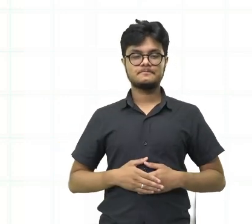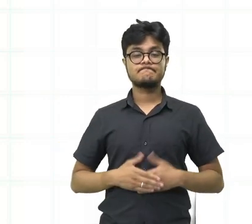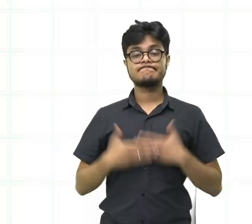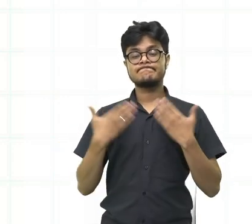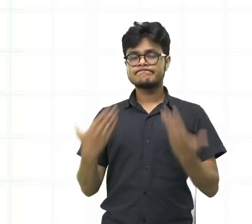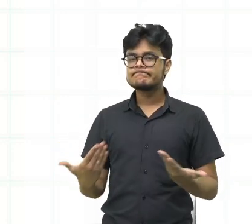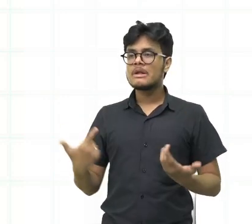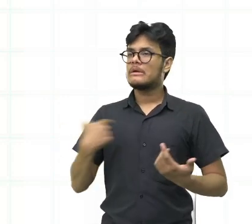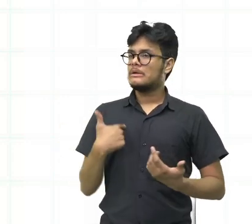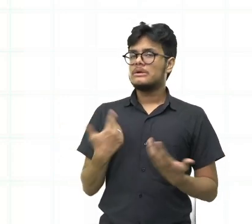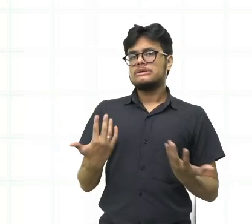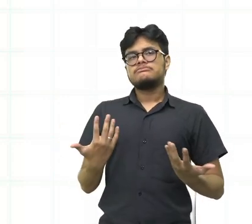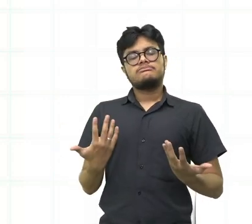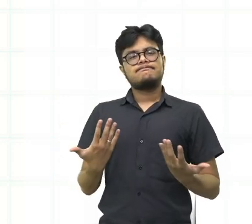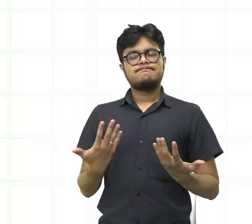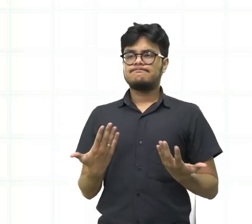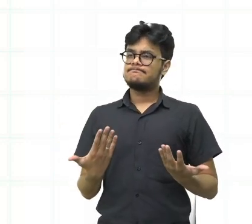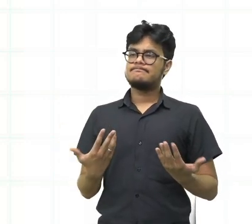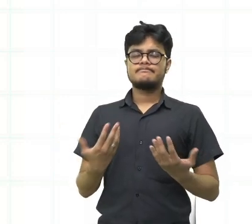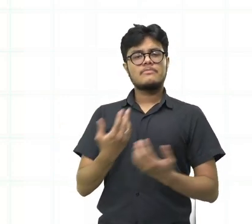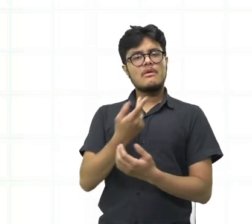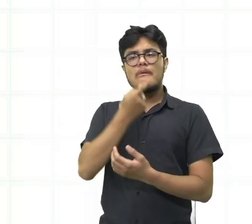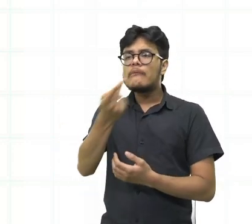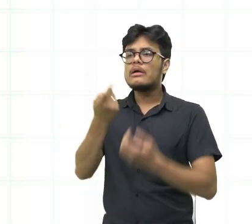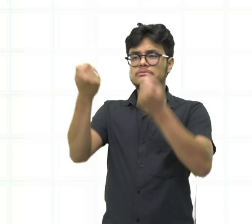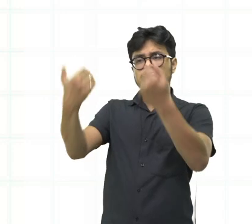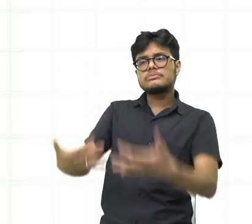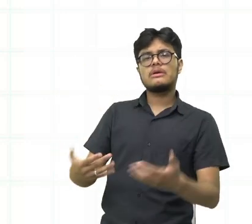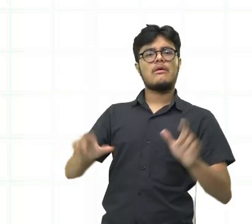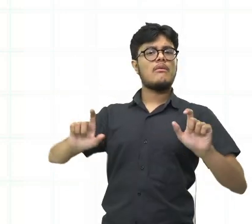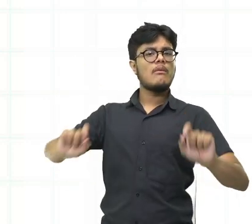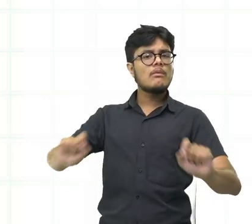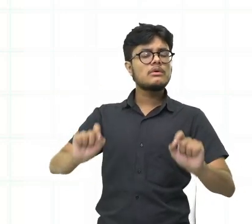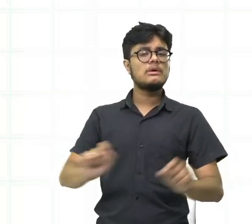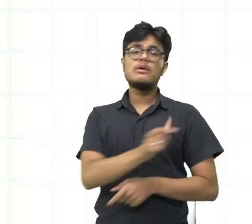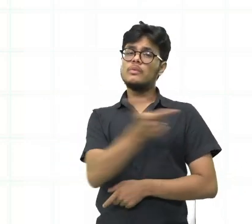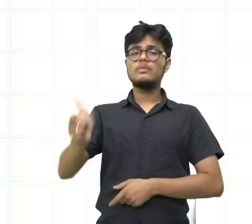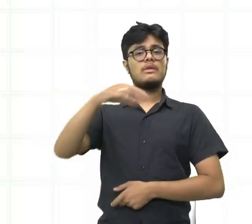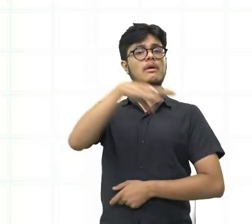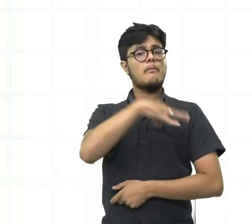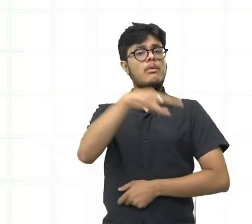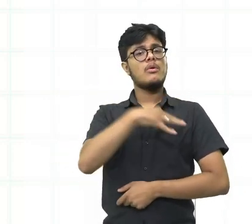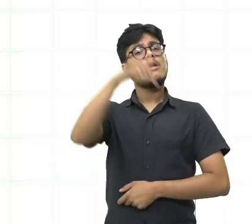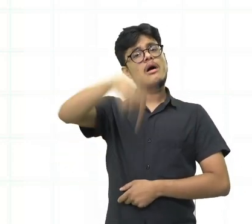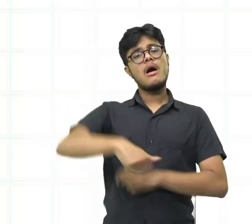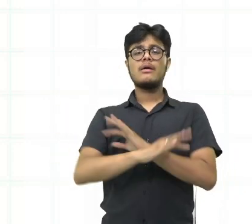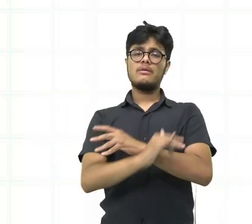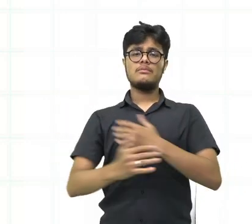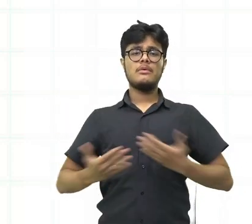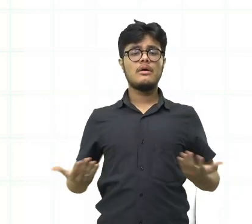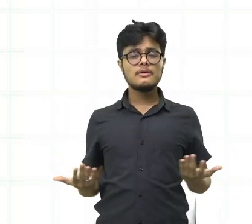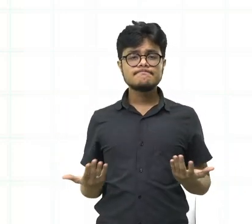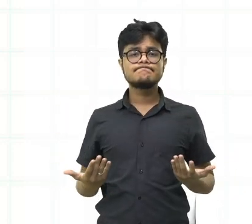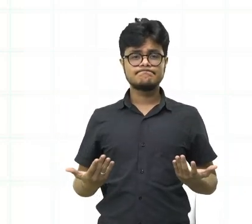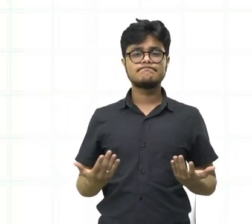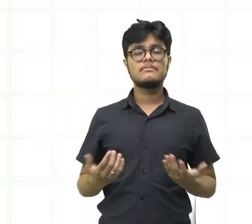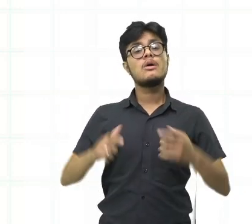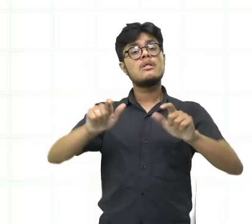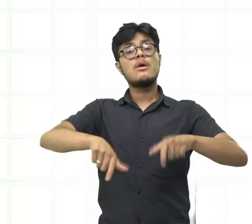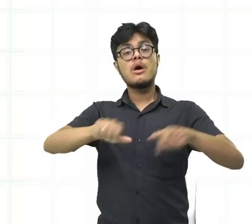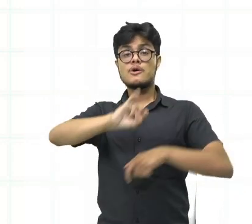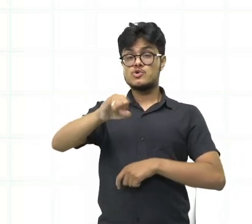venho reclamar da seguinte situação: falta de policiamento no bairro João da